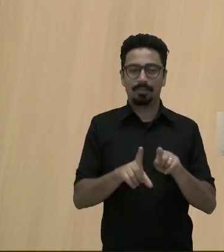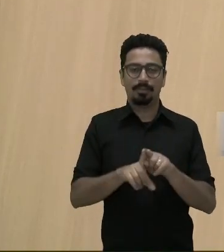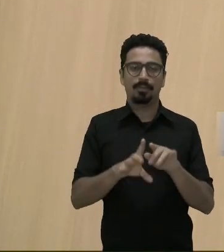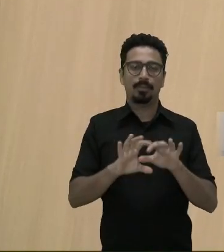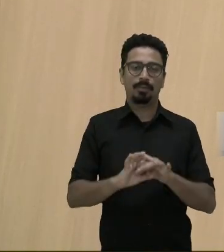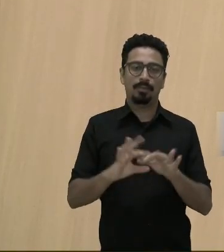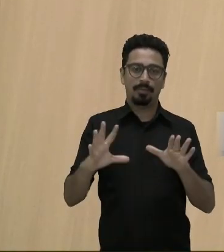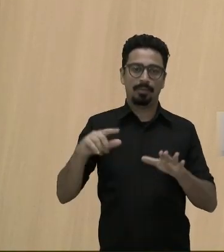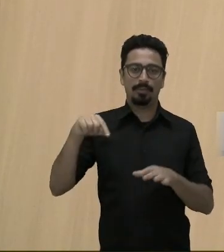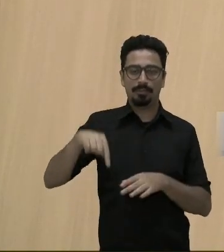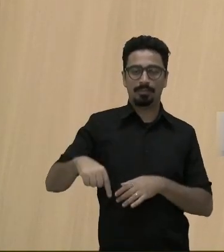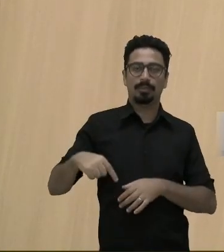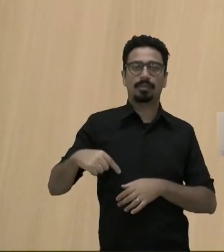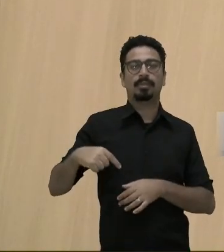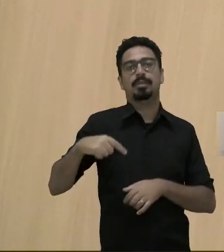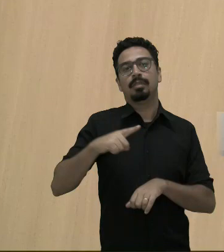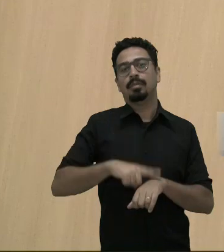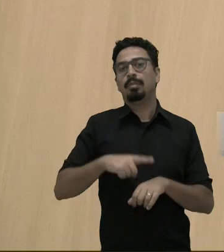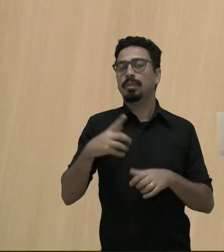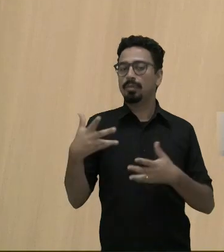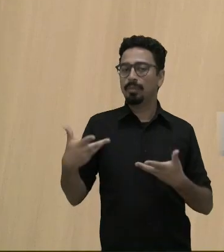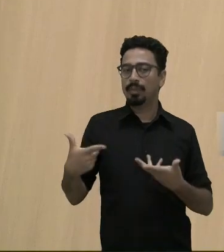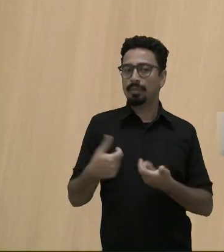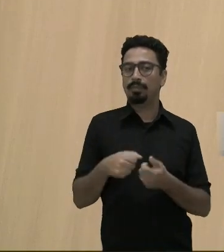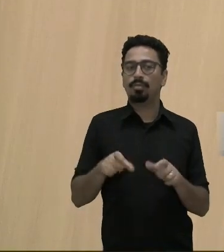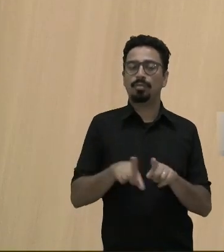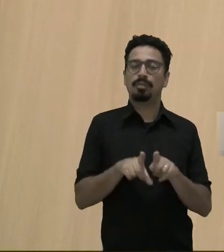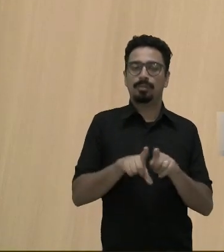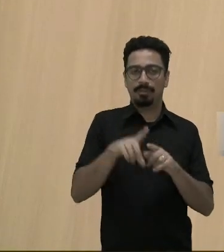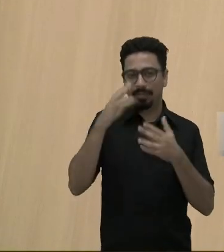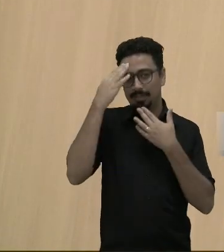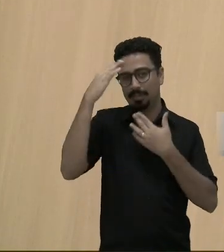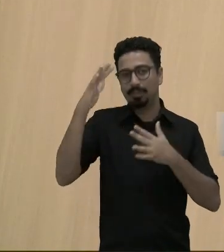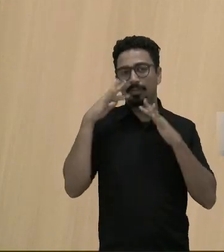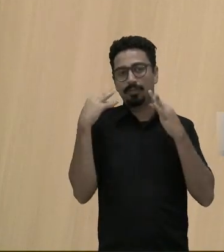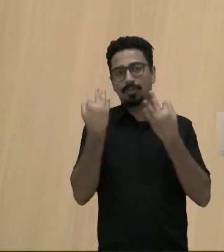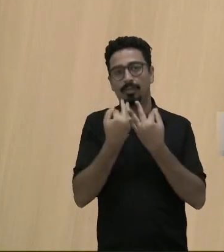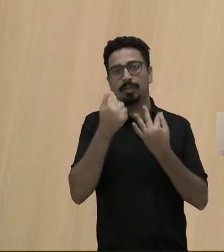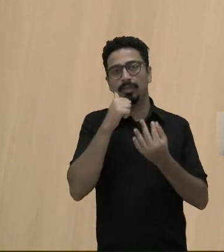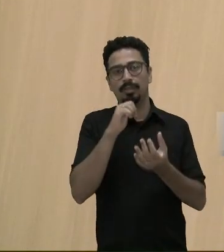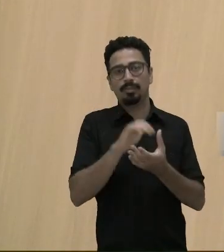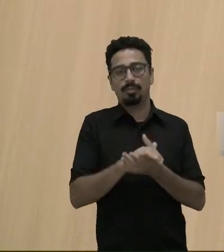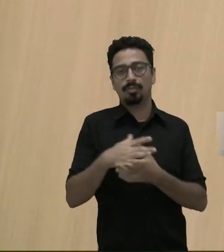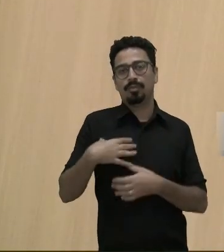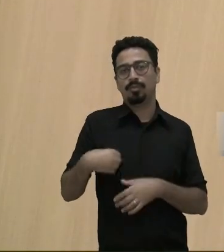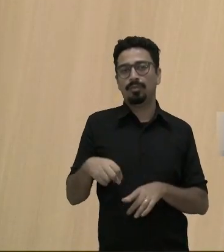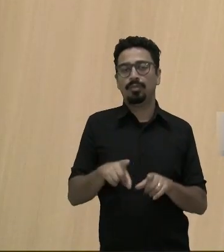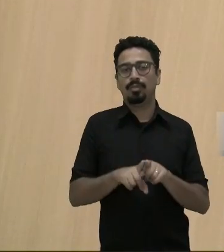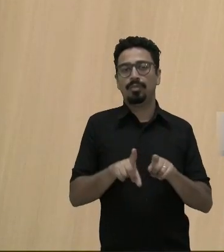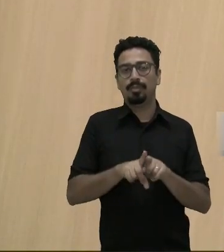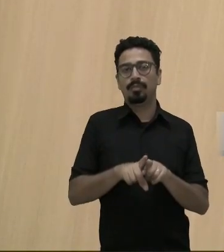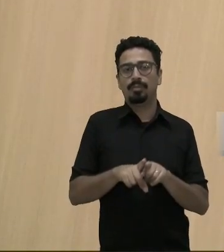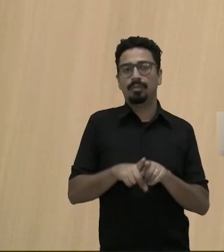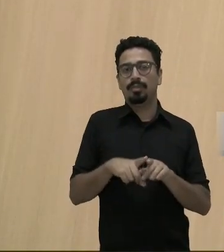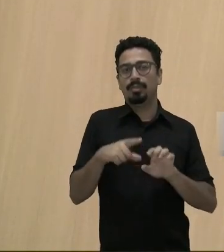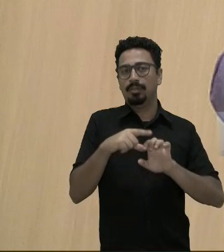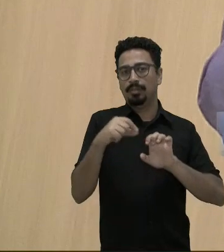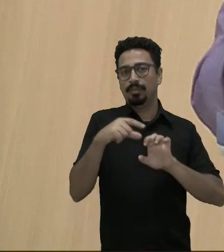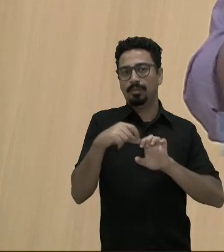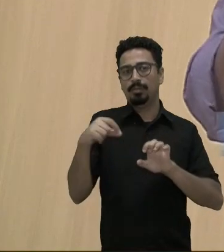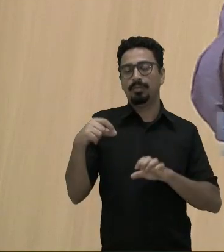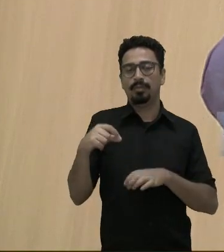esse momento maravilhoso. Agradecer a minha família, a minha esposa, meus filhos. Agradecer o empresário Mário